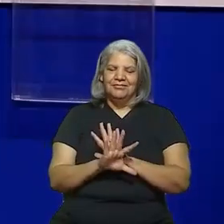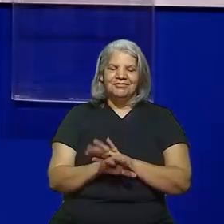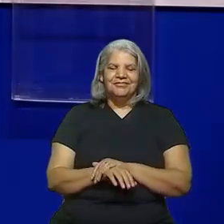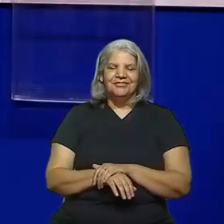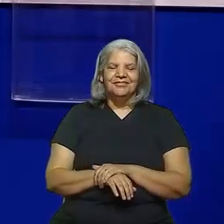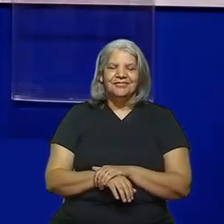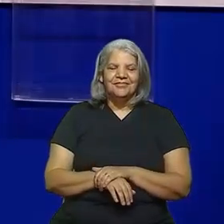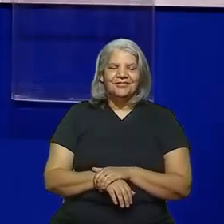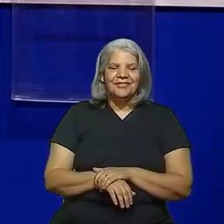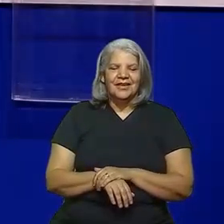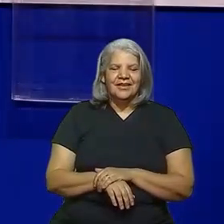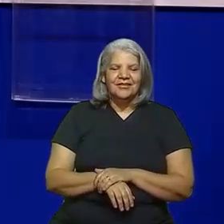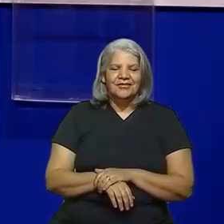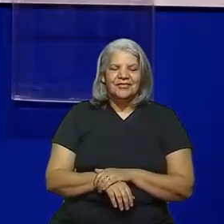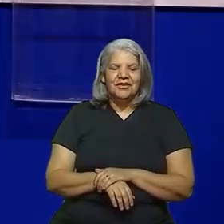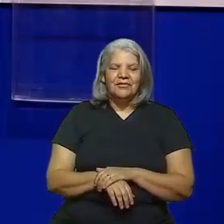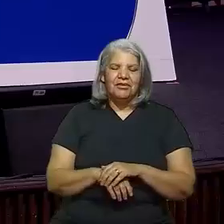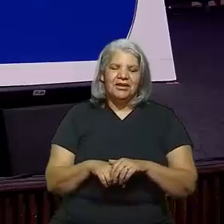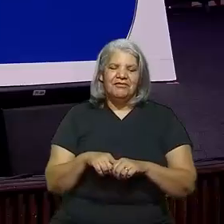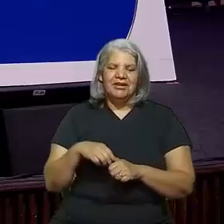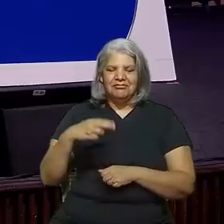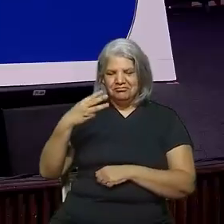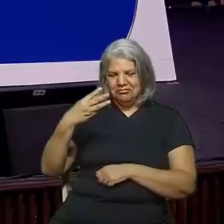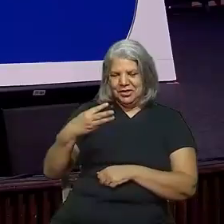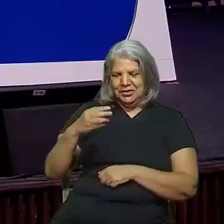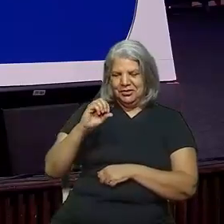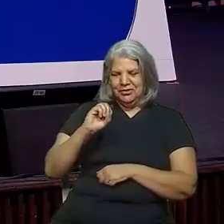sinteticamente, por favor. Eu vou levar meia hora para responder.